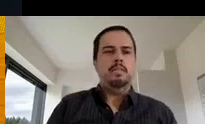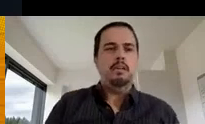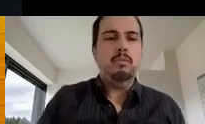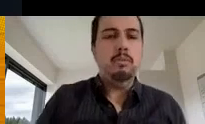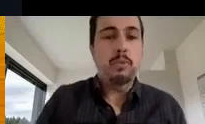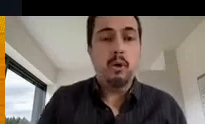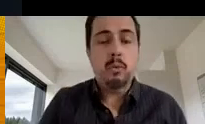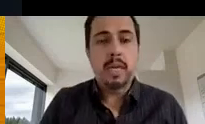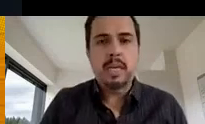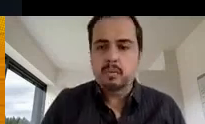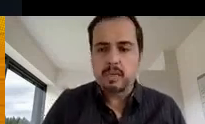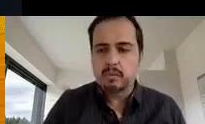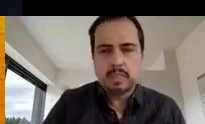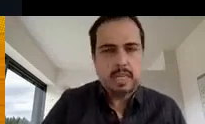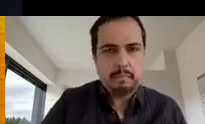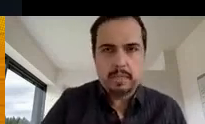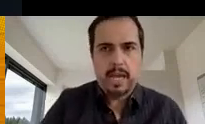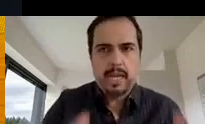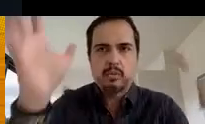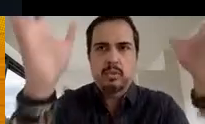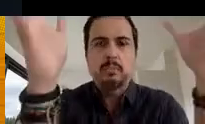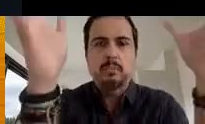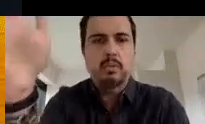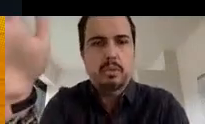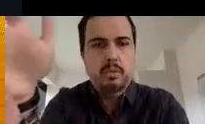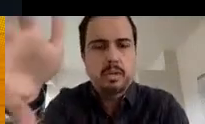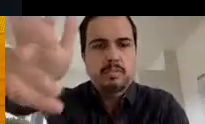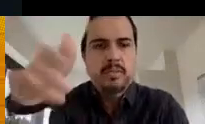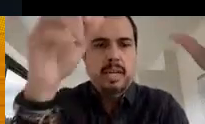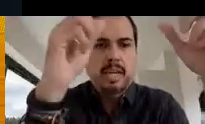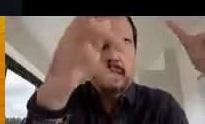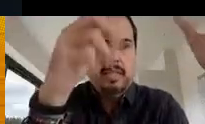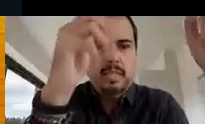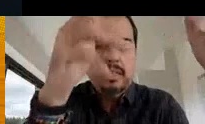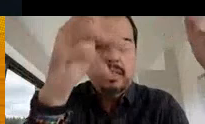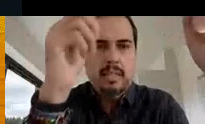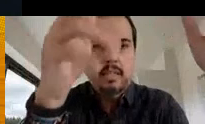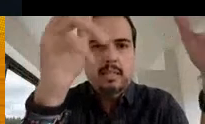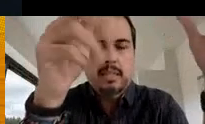novo. Então, foco em resultado sempre. É isso que se espera do inovador.